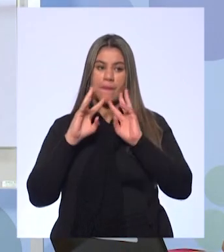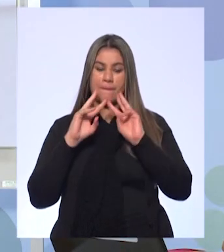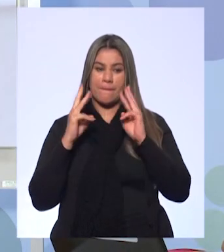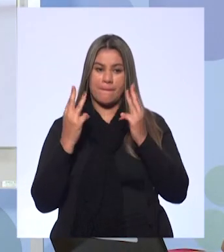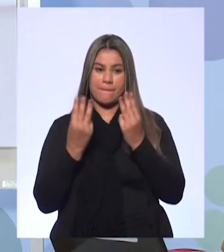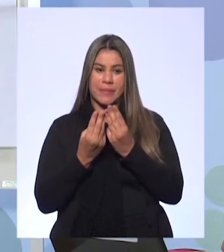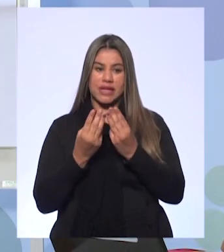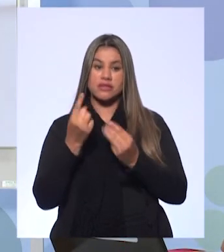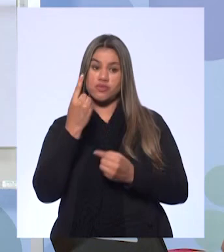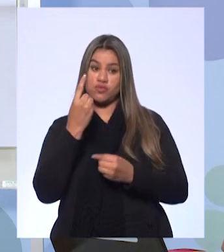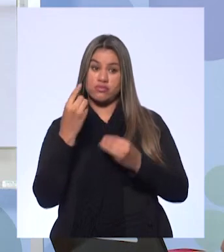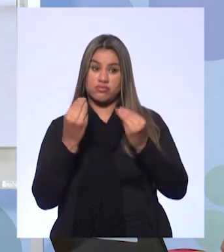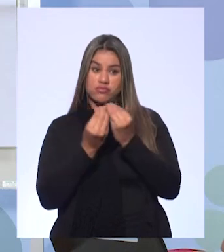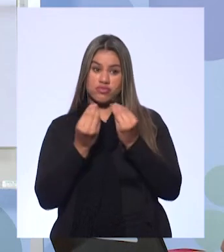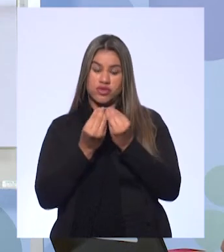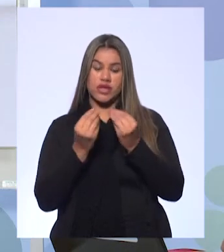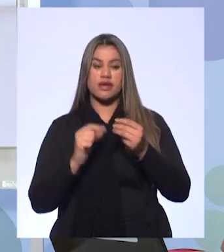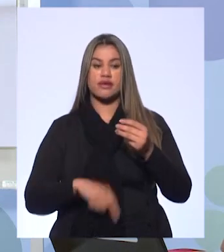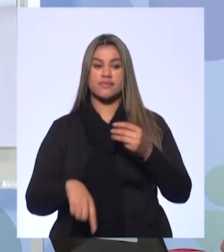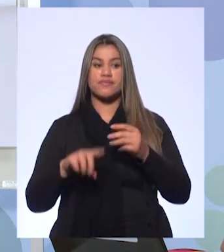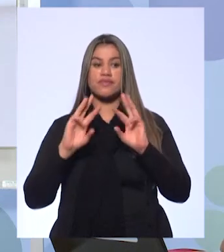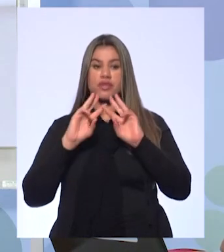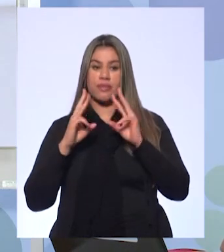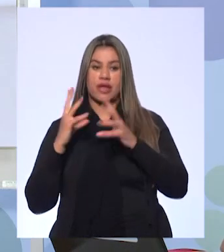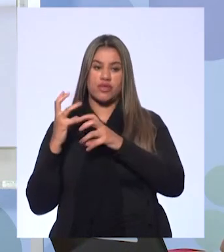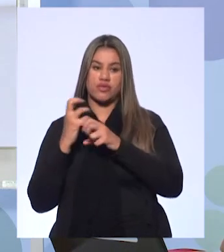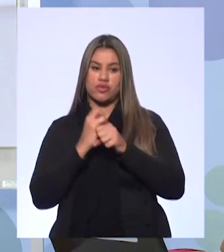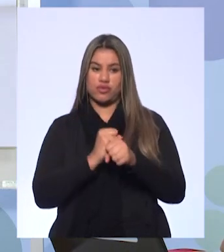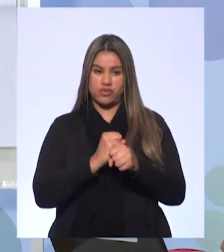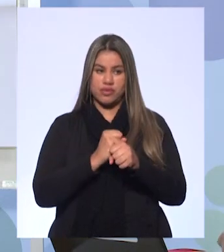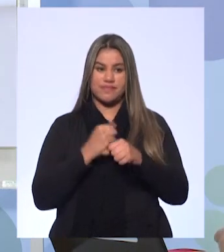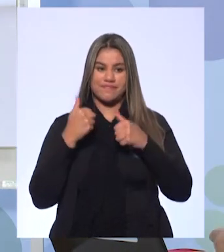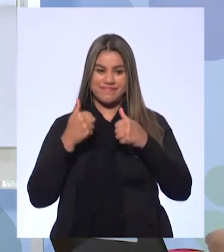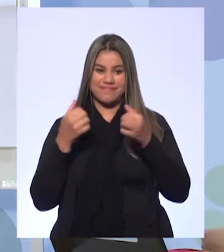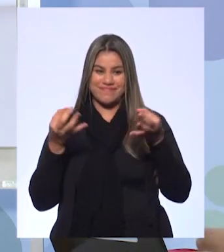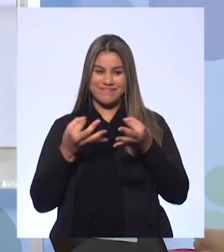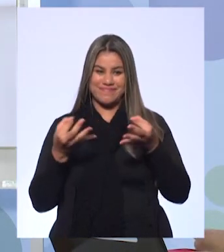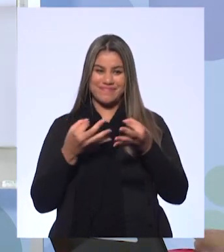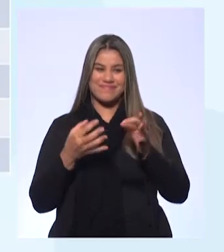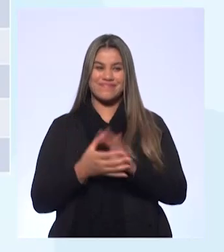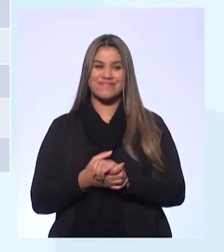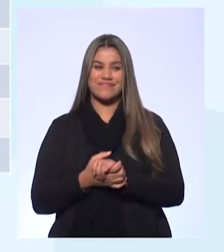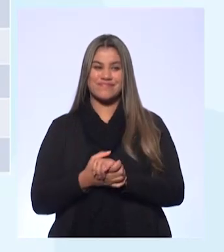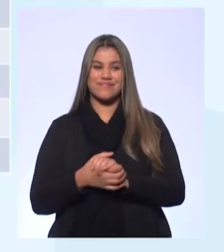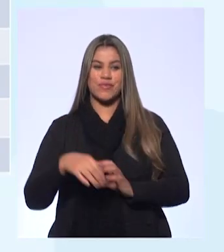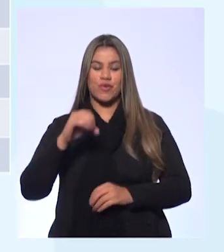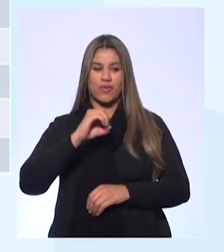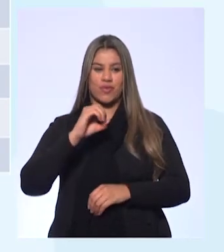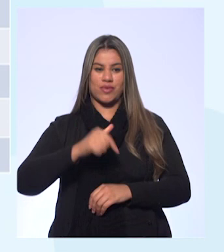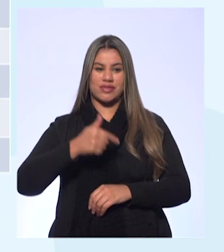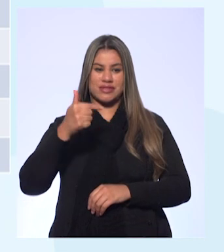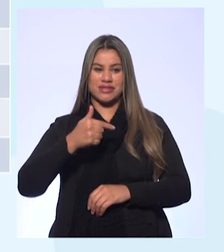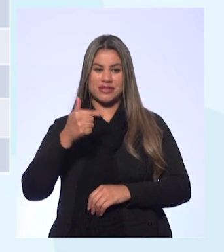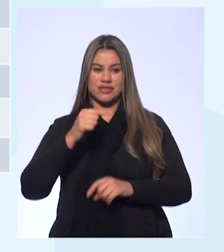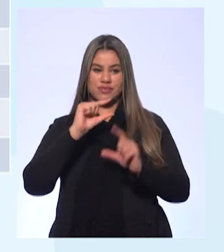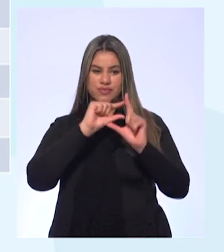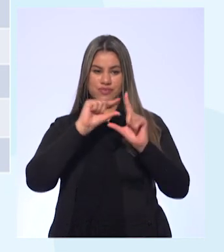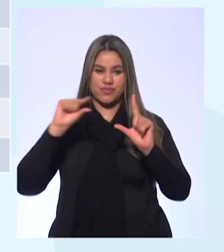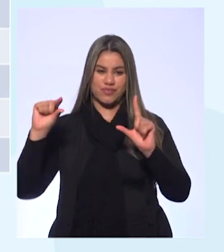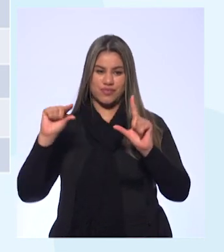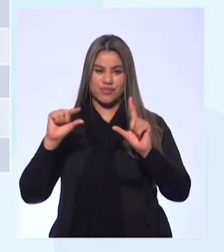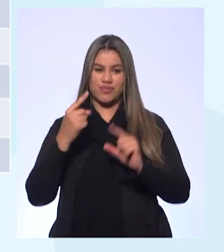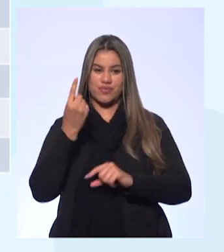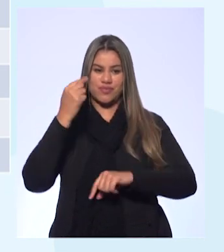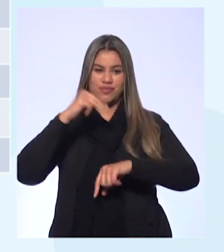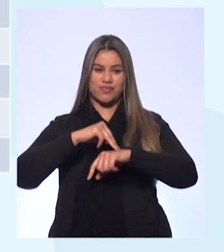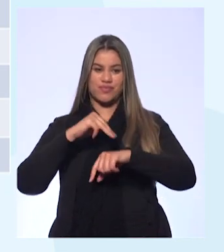uma molécula, vírgula, e a massa, no caso, total, que está pedindo aí, perfeito? Faz para o oxigênio, que é a segunda linha da tabela. Um